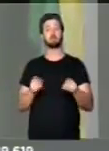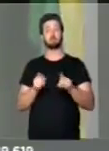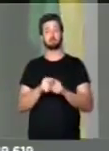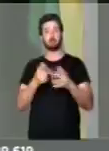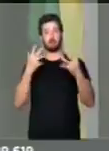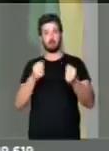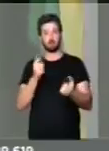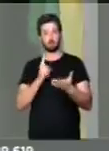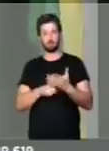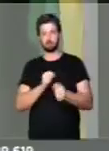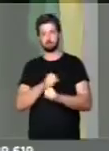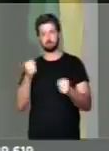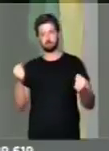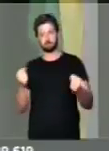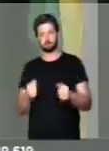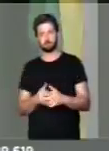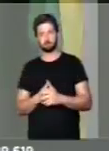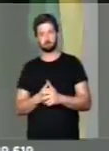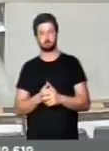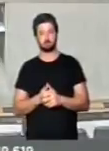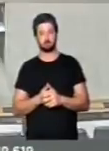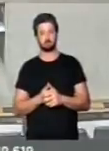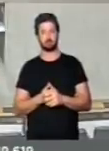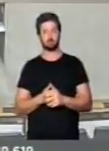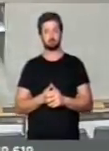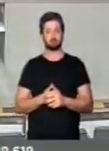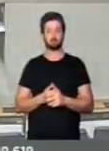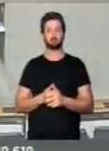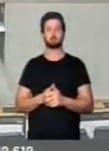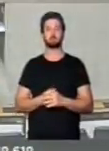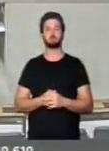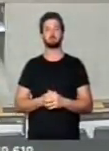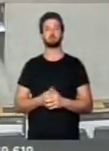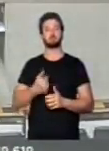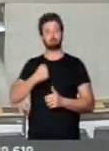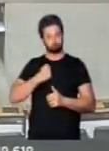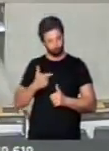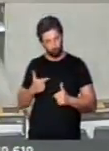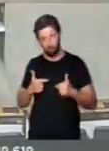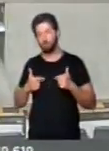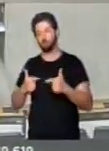assumir compromissos. Entrei em campo.